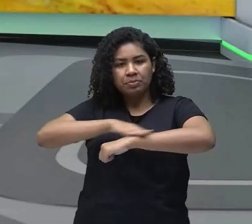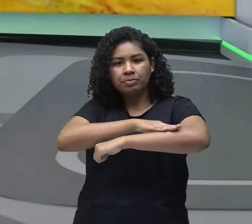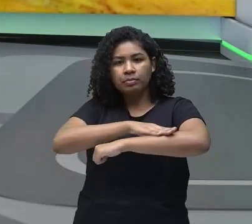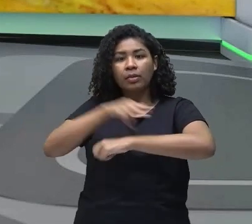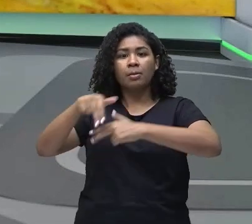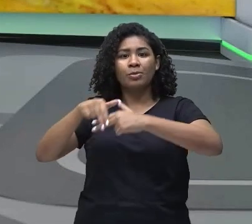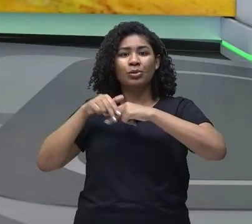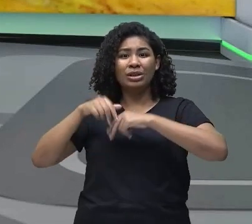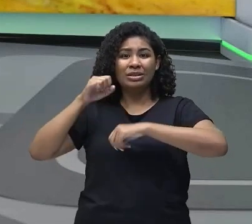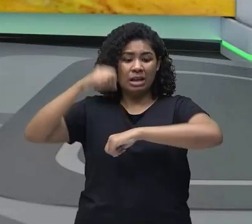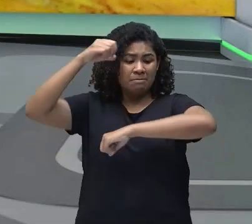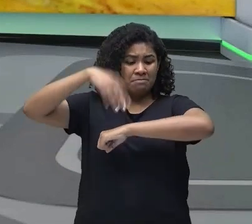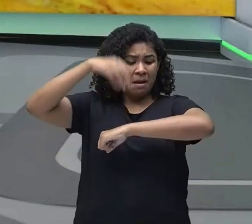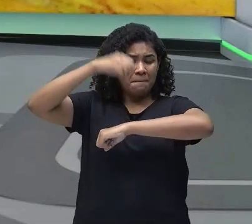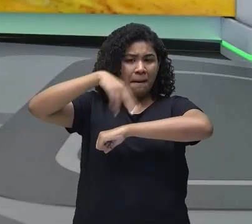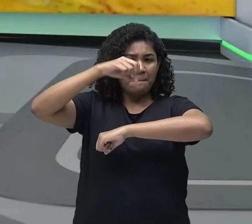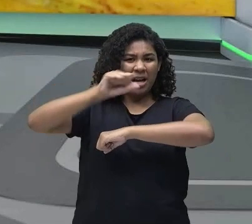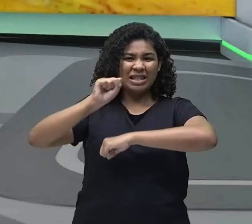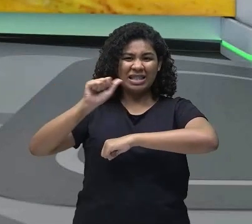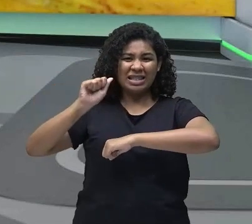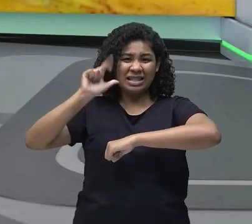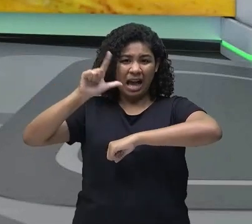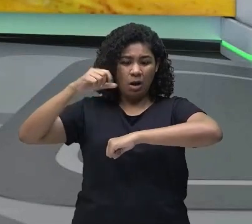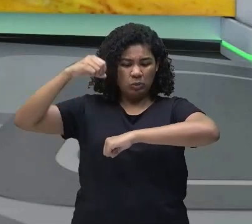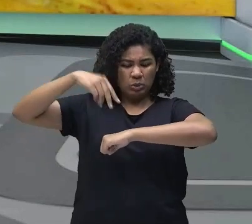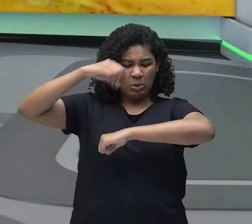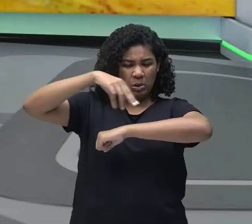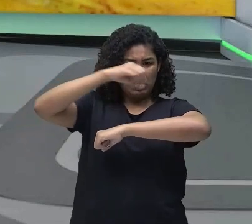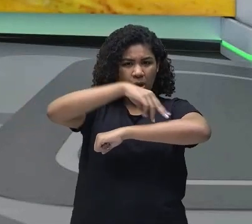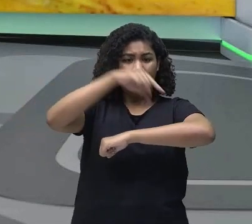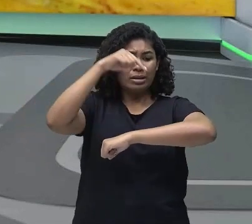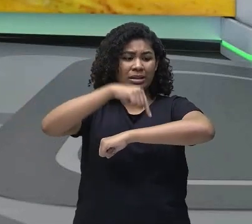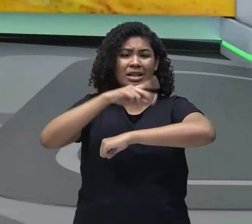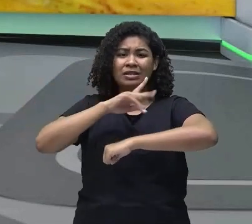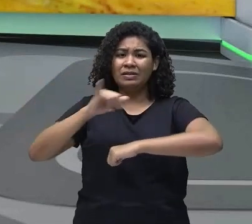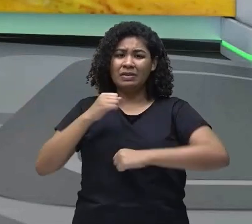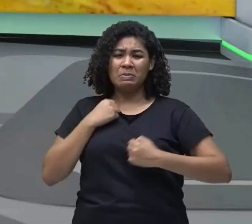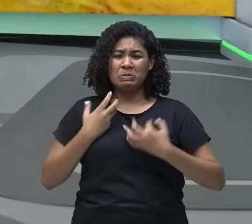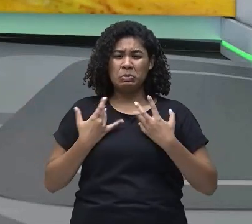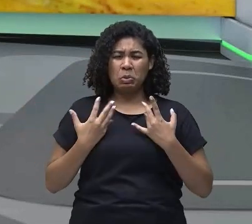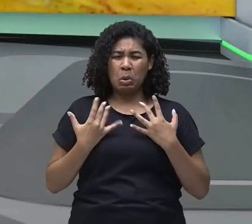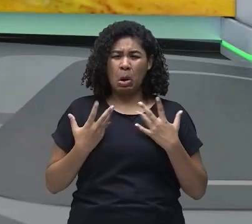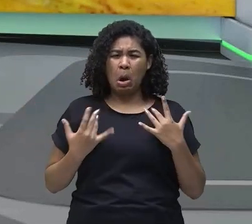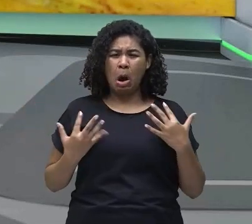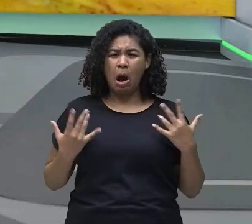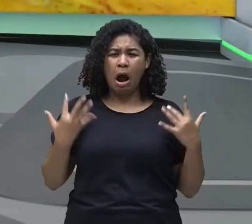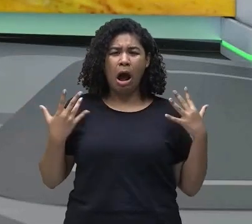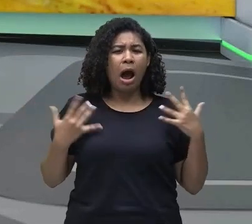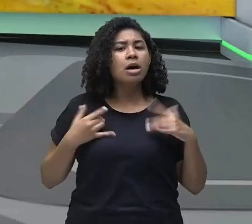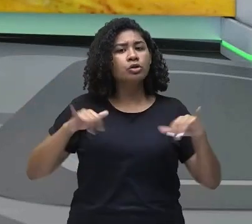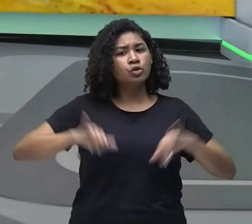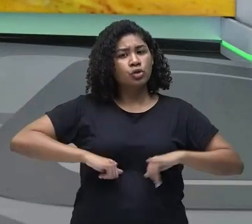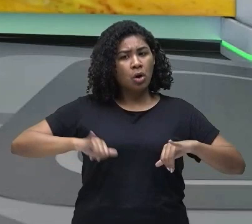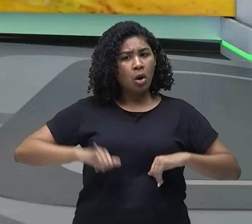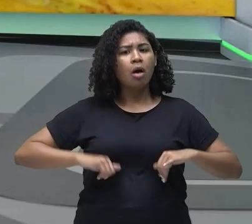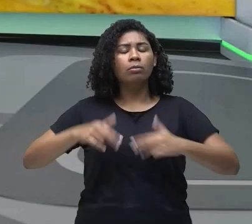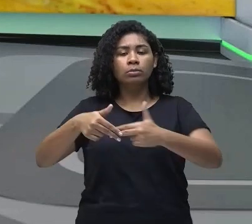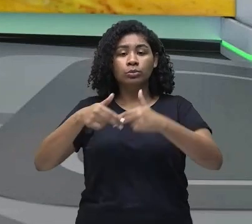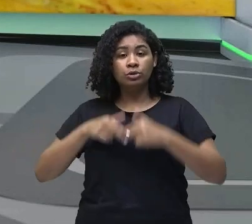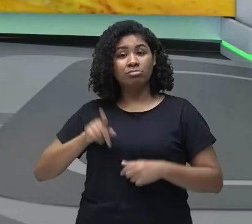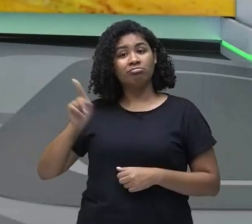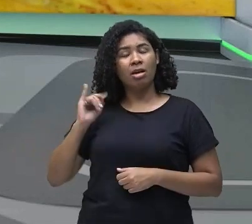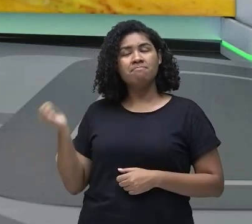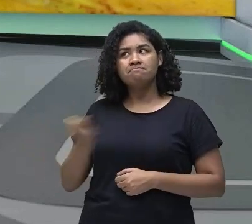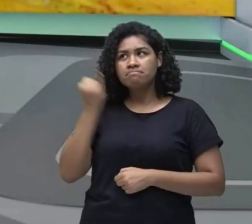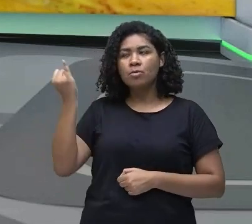porque está queimando, além de estar sufocando também o sapo. Então, é importante o sapo para esse equilíbrio